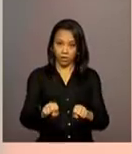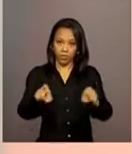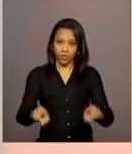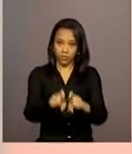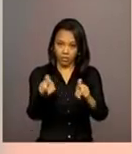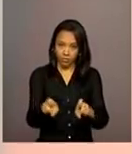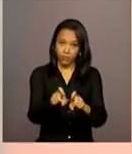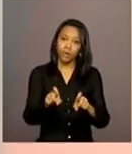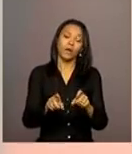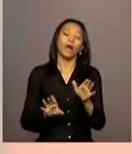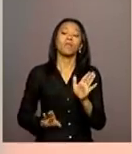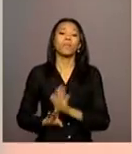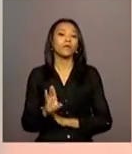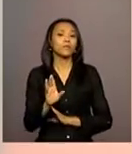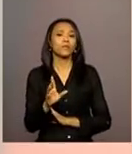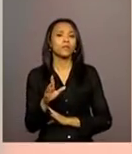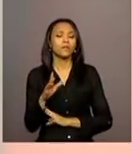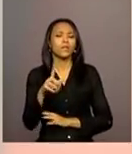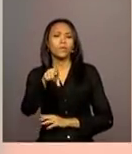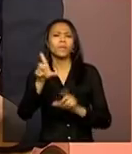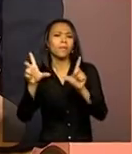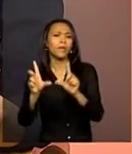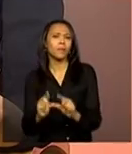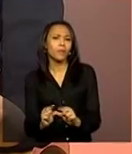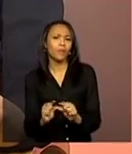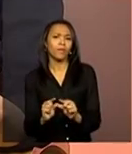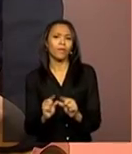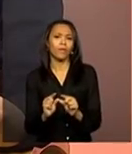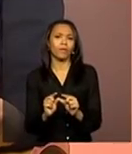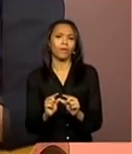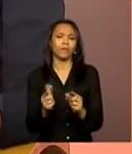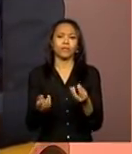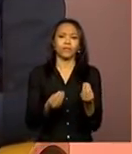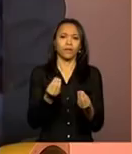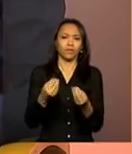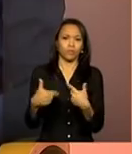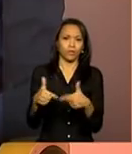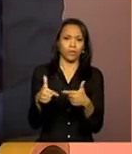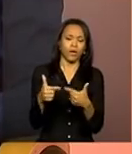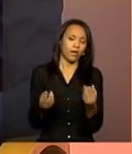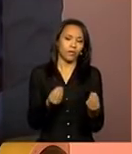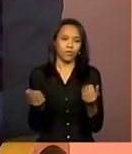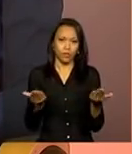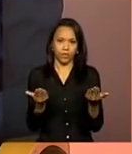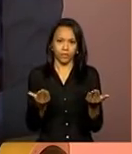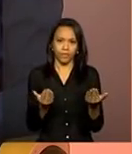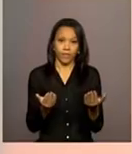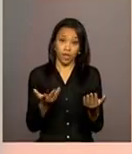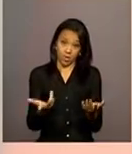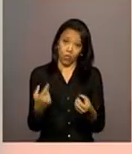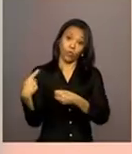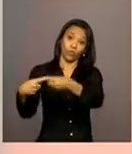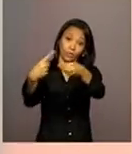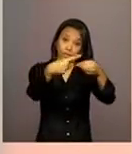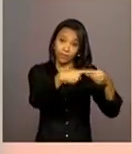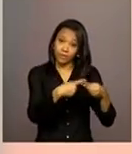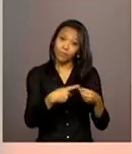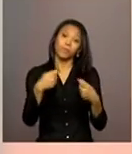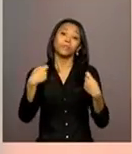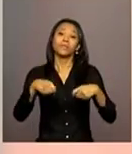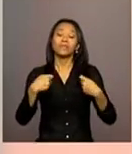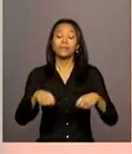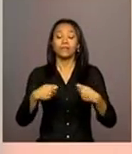quando é a carga horária do profissional é menor do que essa carga exigida que olha só Aí o município tem que pensar e fazer a